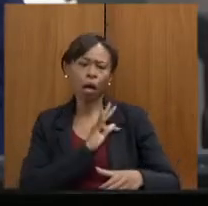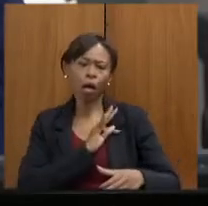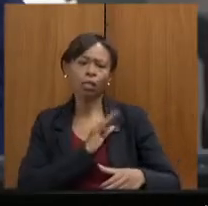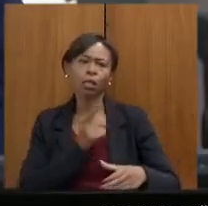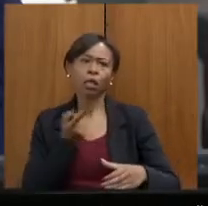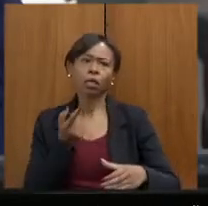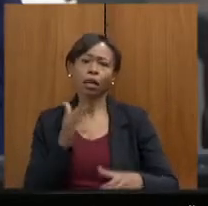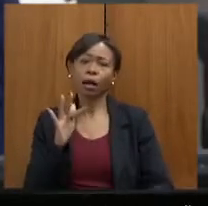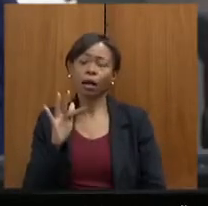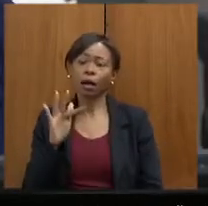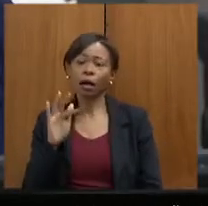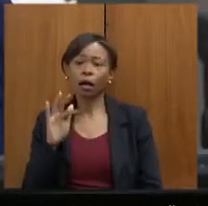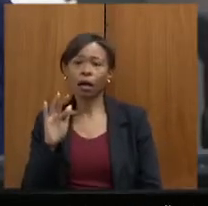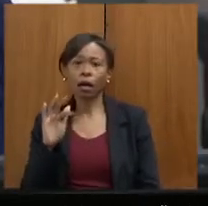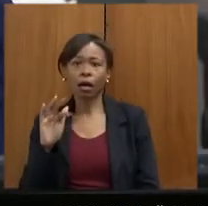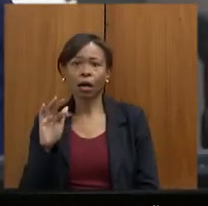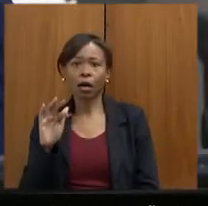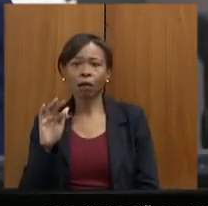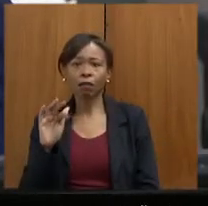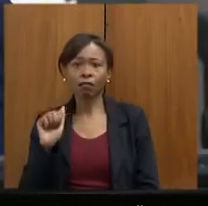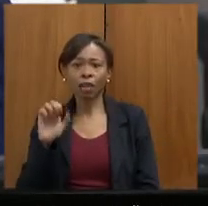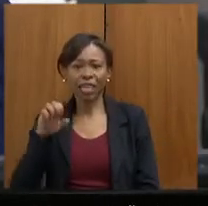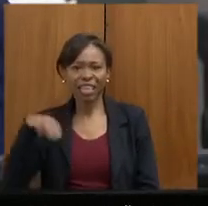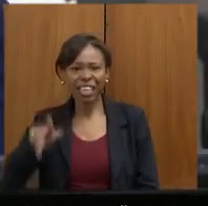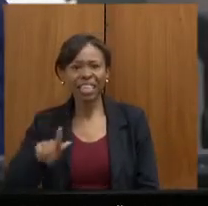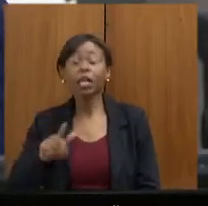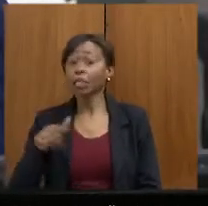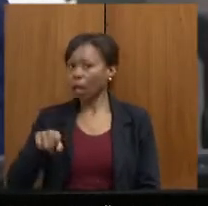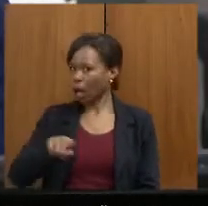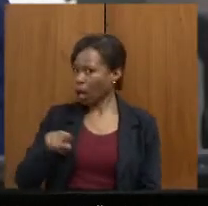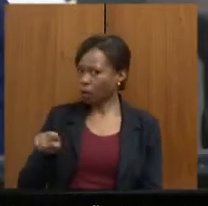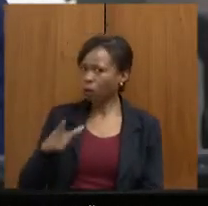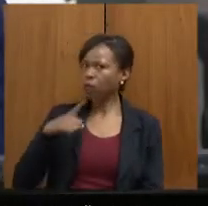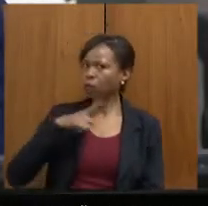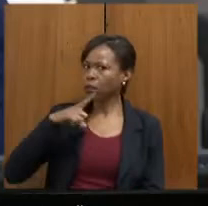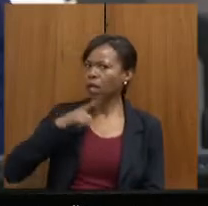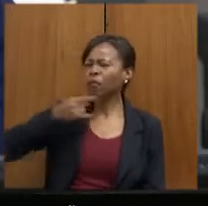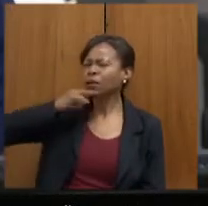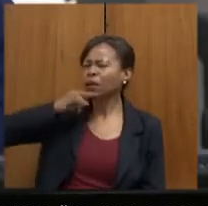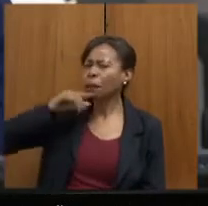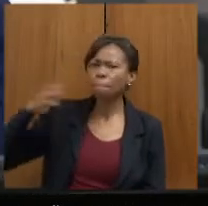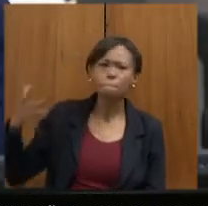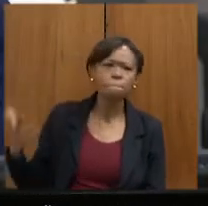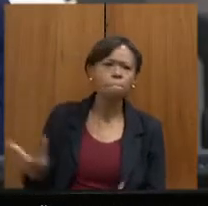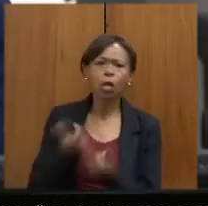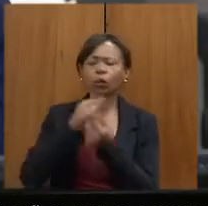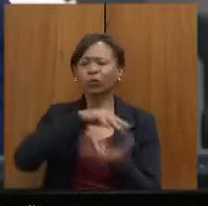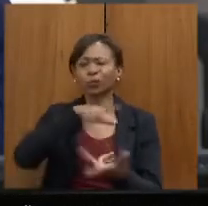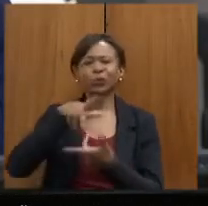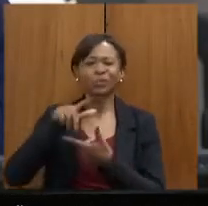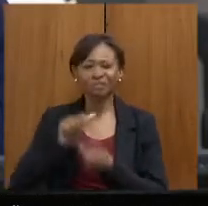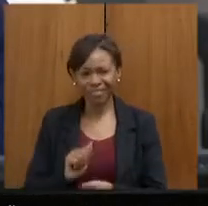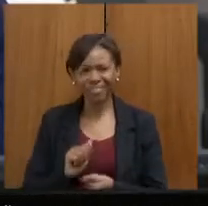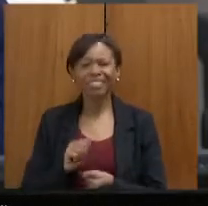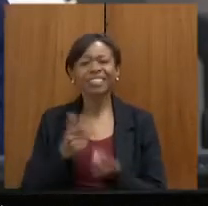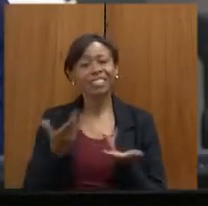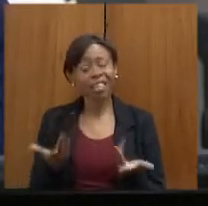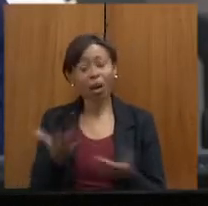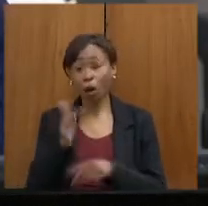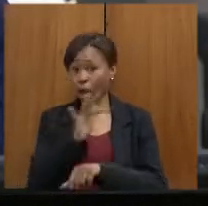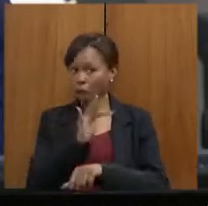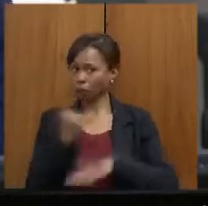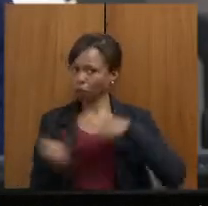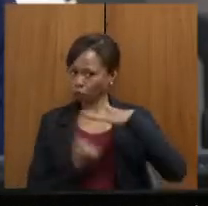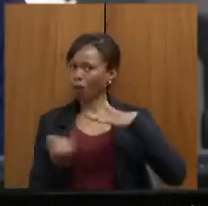e temos a cachaça de Alambique temos as melhores cachaças do mundo e estamos também no quadro de informalidade